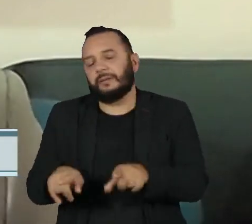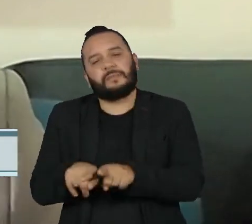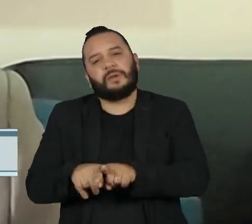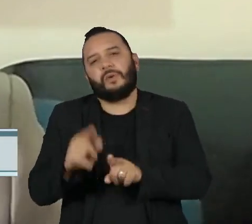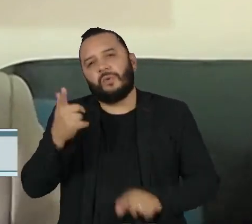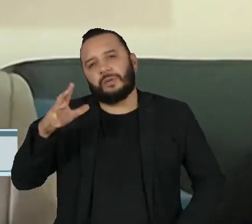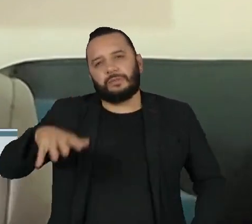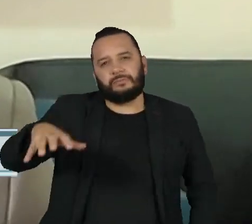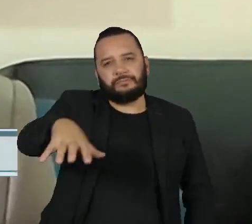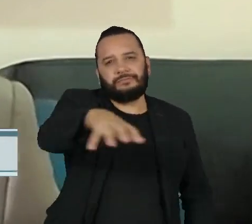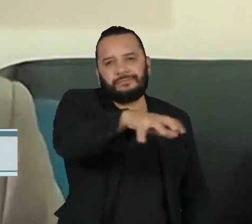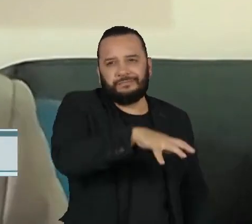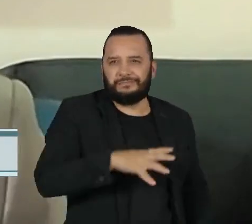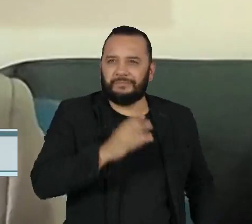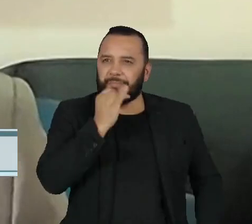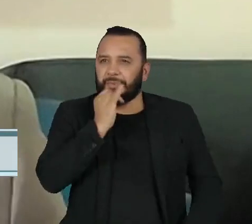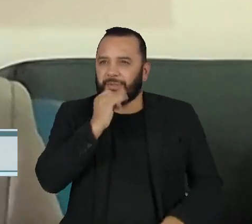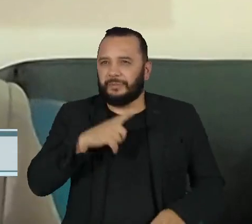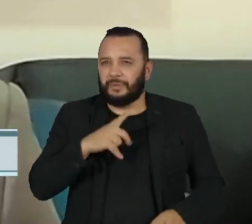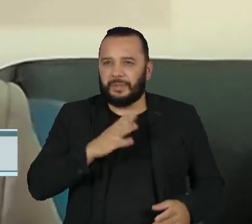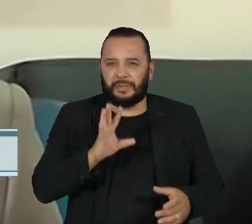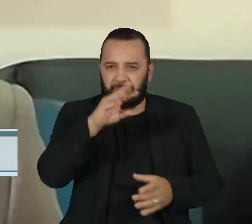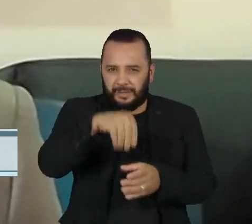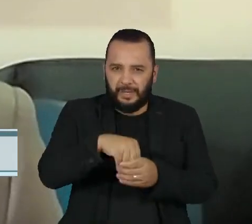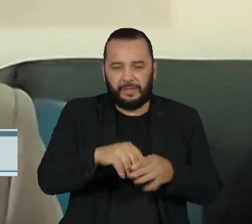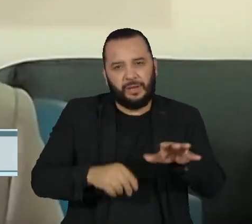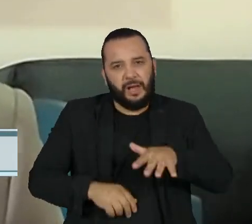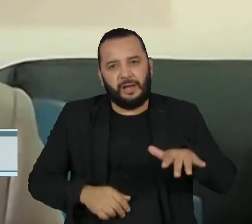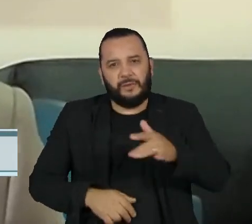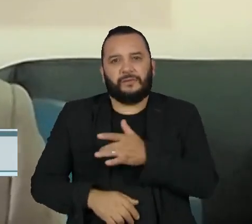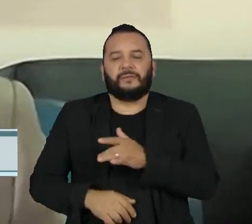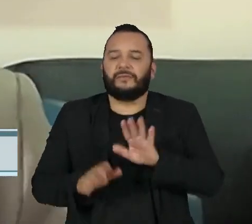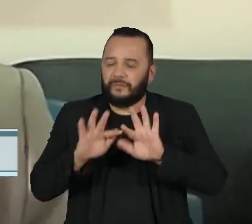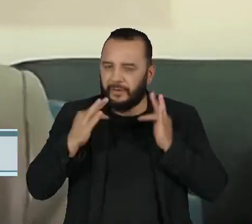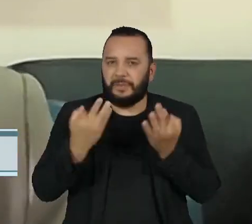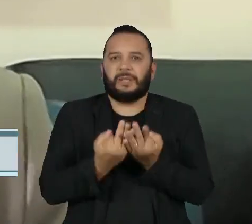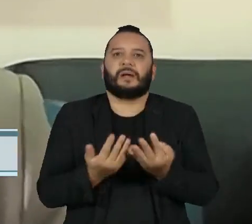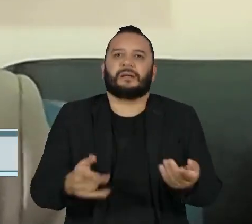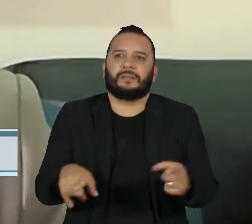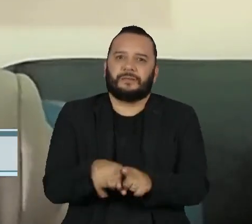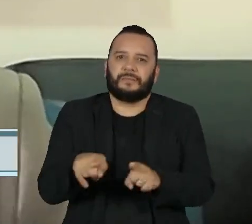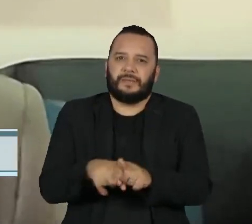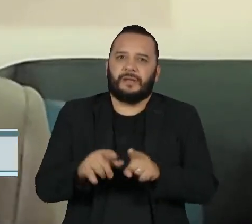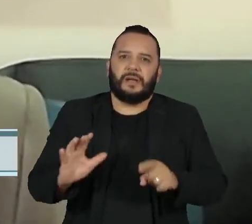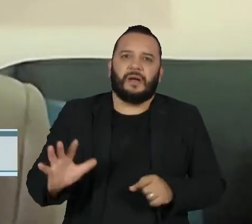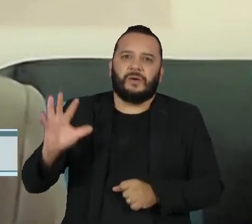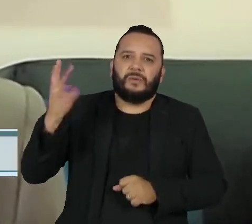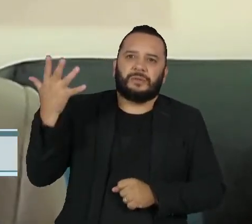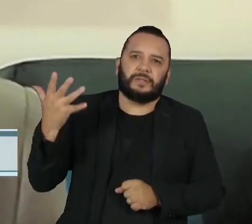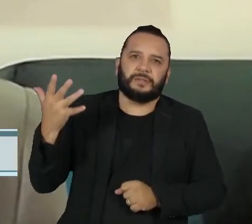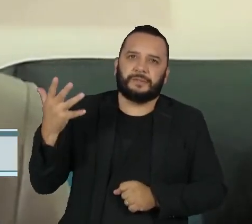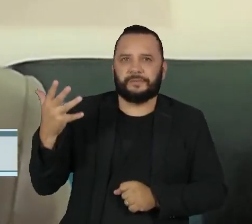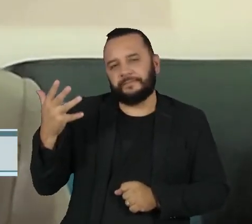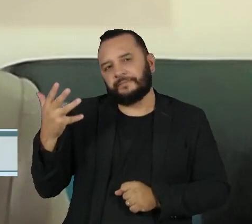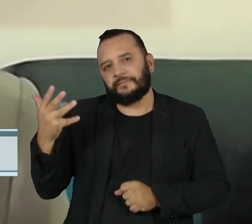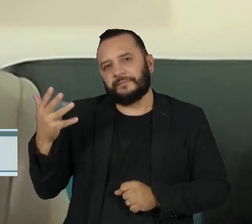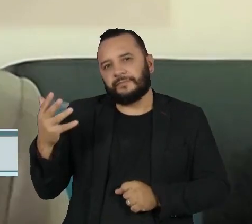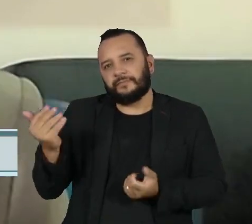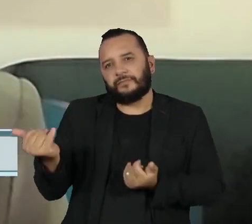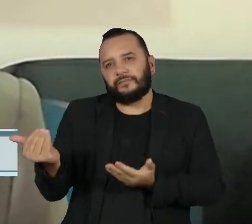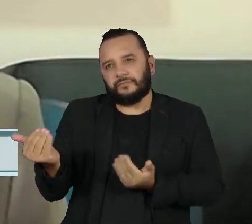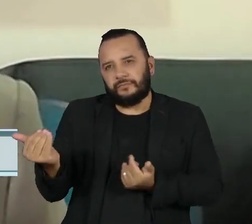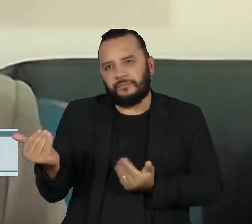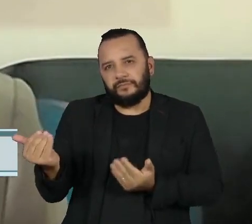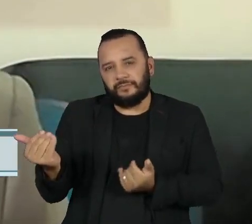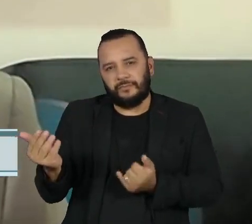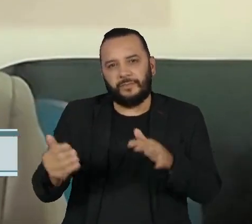dimensões. A gente pode falar, por exemplo, dentro do próprio ambiente familiar, isso ainda acontece. Acontece também, por exemplo, para o jovem no